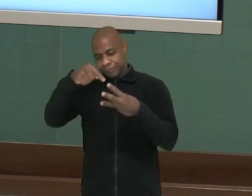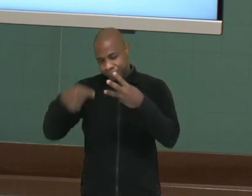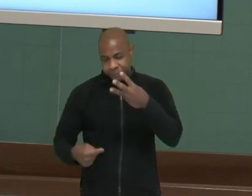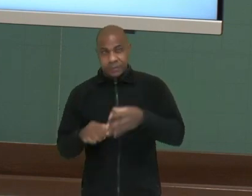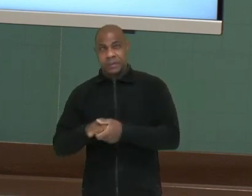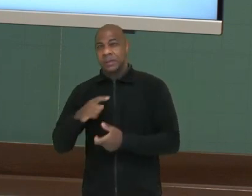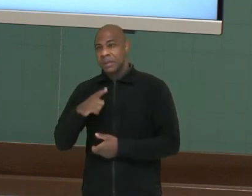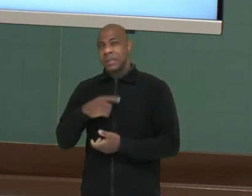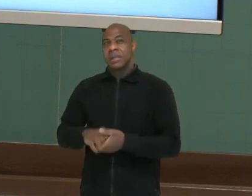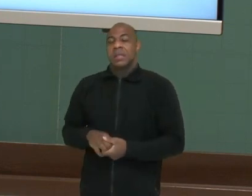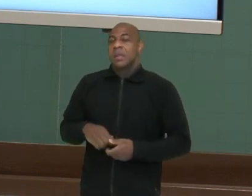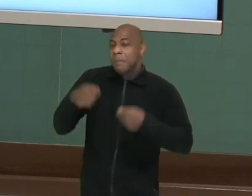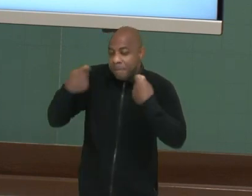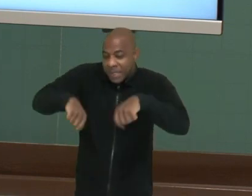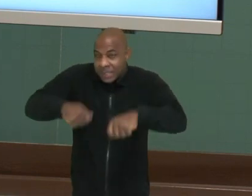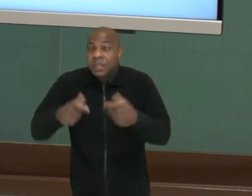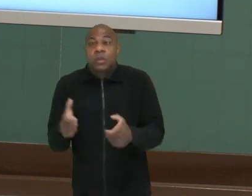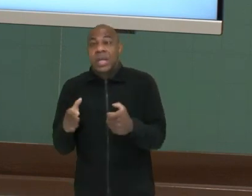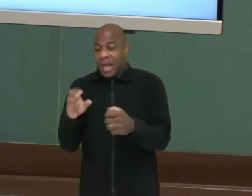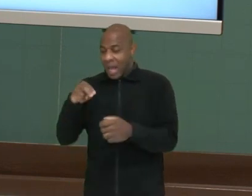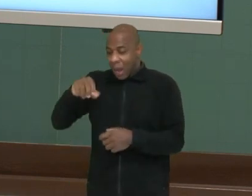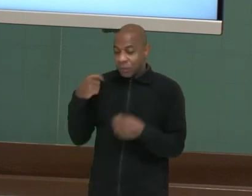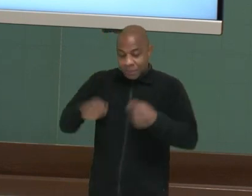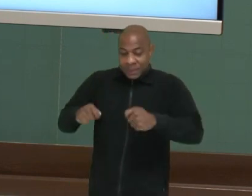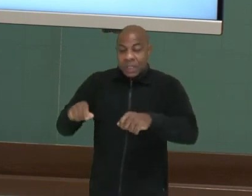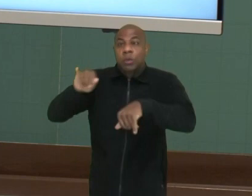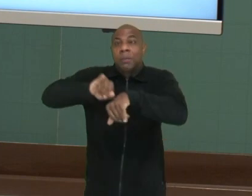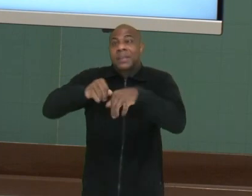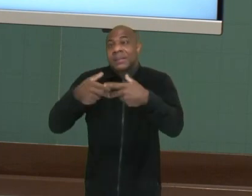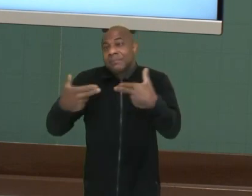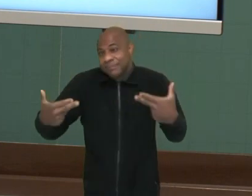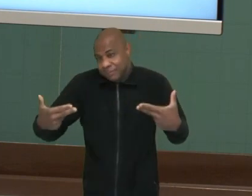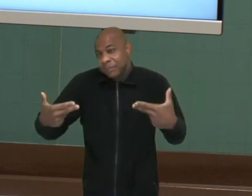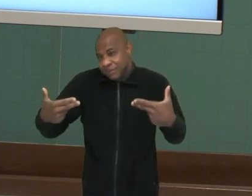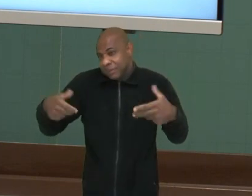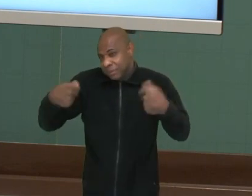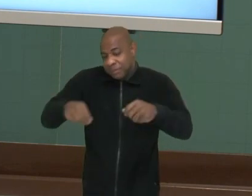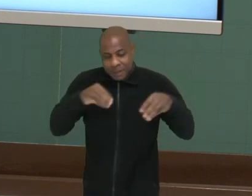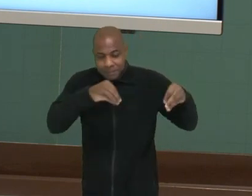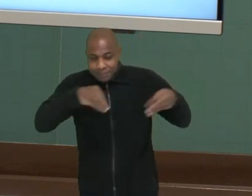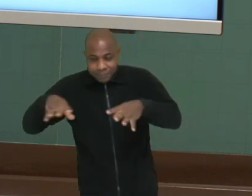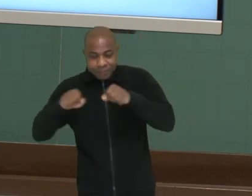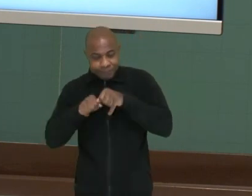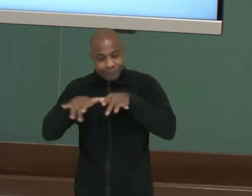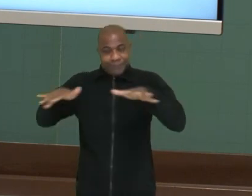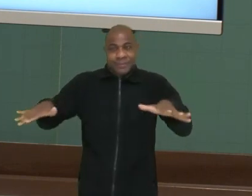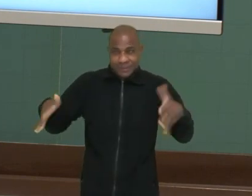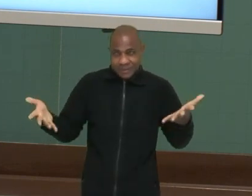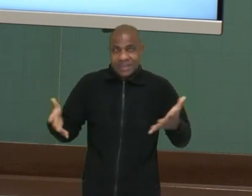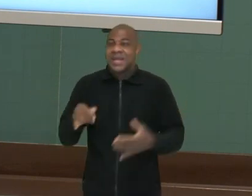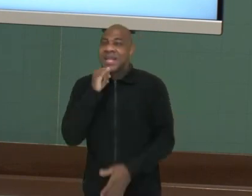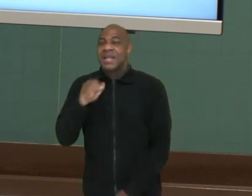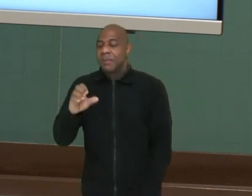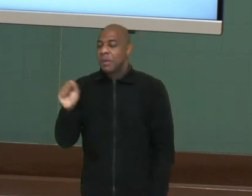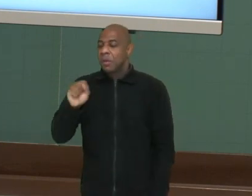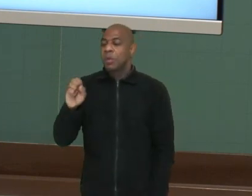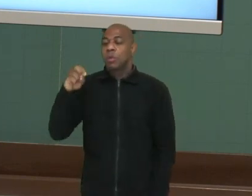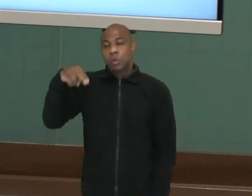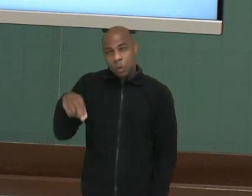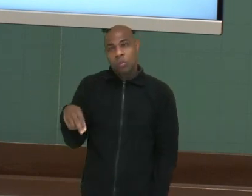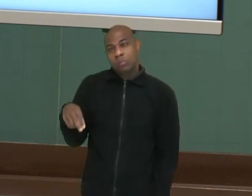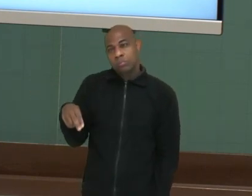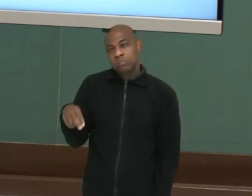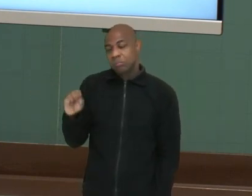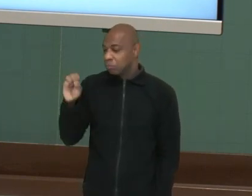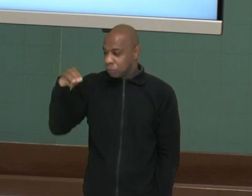Ela precisa do meio material para se propagar. Por exemplo disso, nós temos o som. Ei, você sabia que se